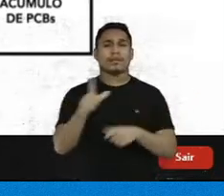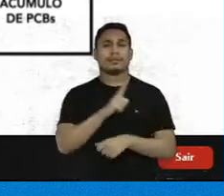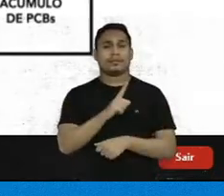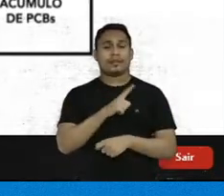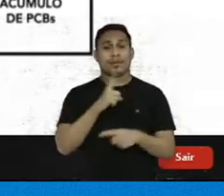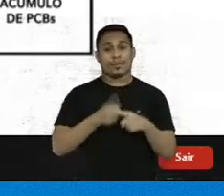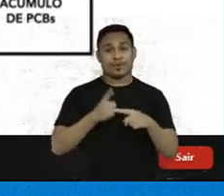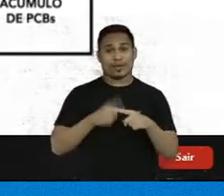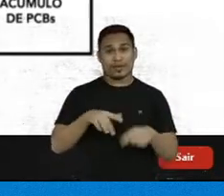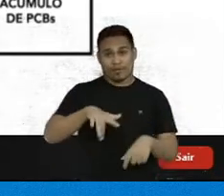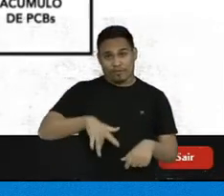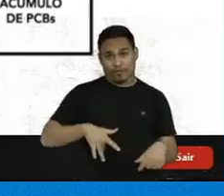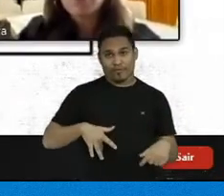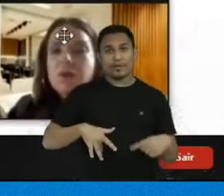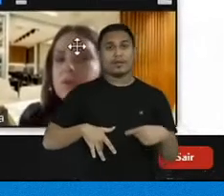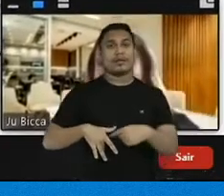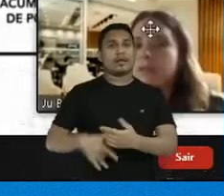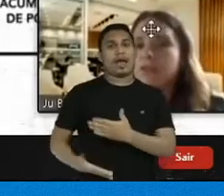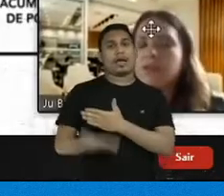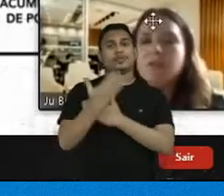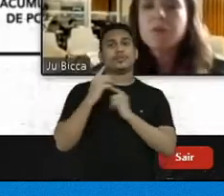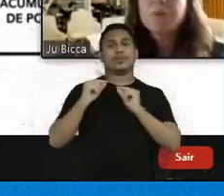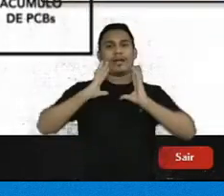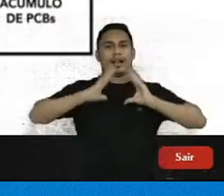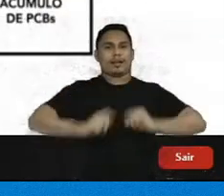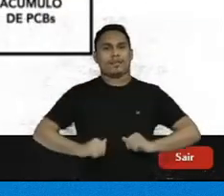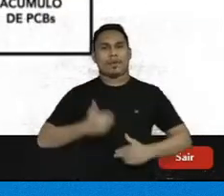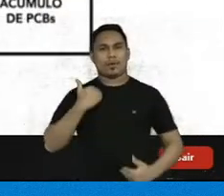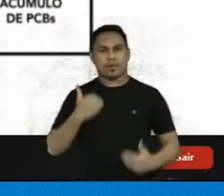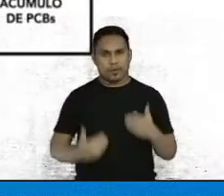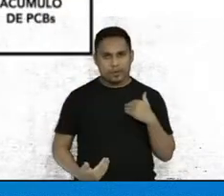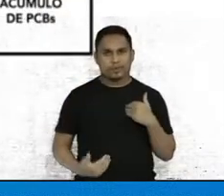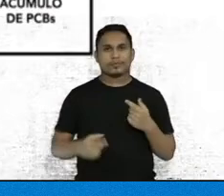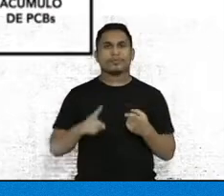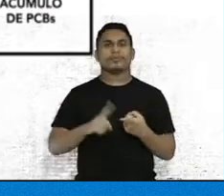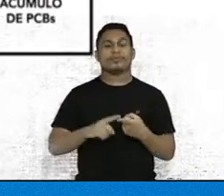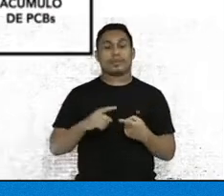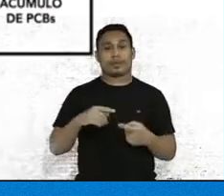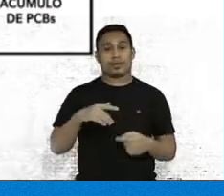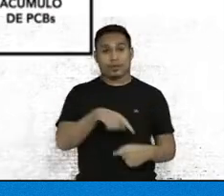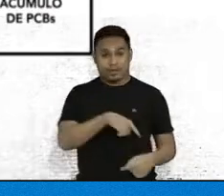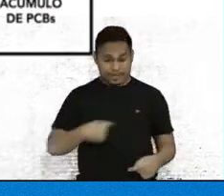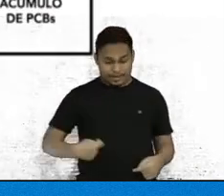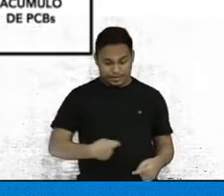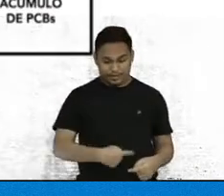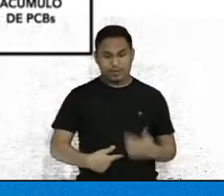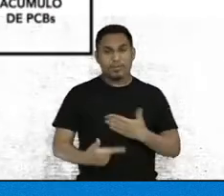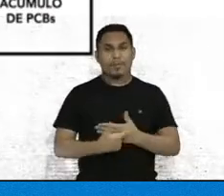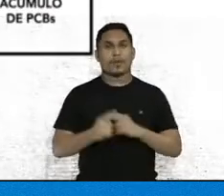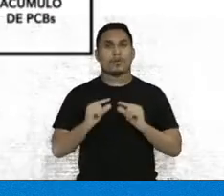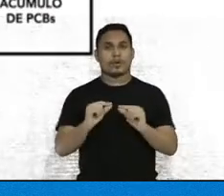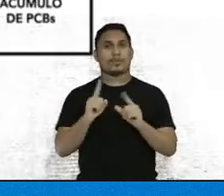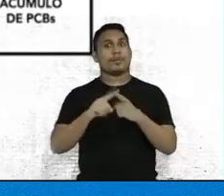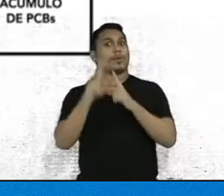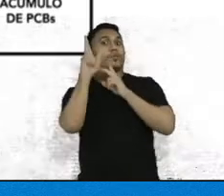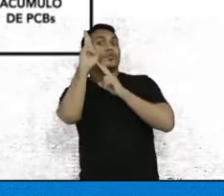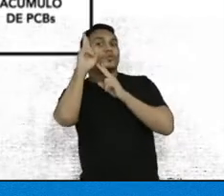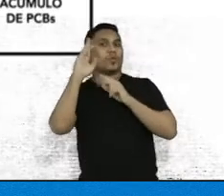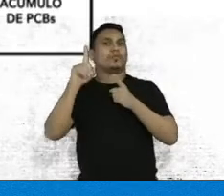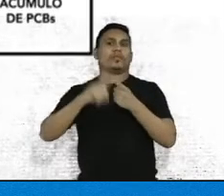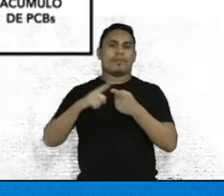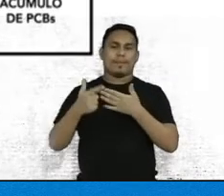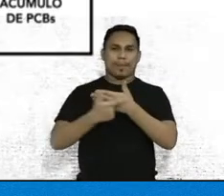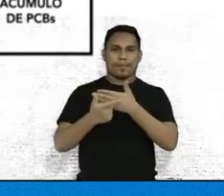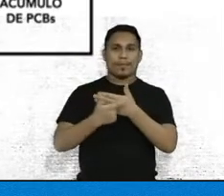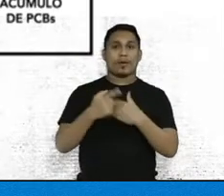de detoxificação. Os intestinos têm um papel, o nosso sono tem papel, mas o principal é a saúde do fígado. Agora,